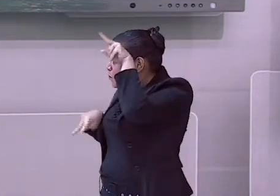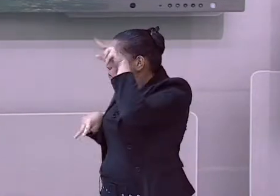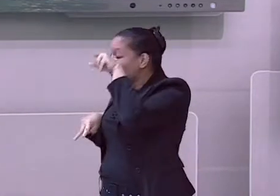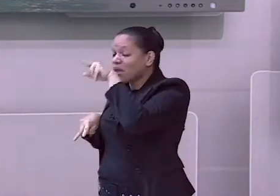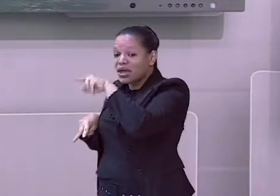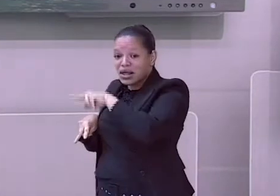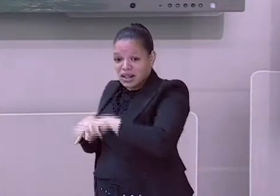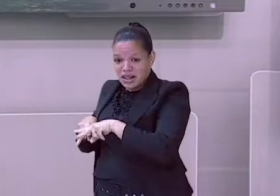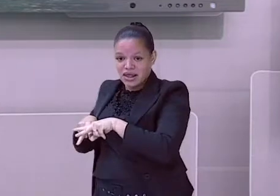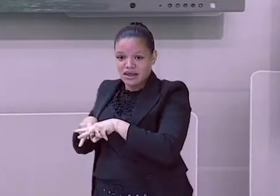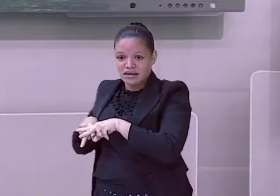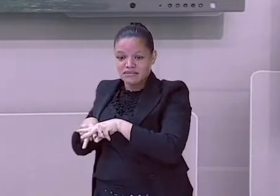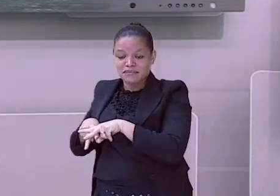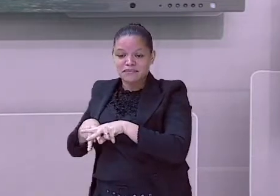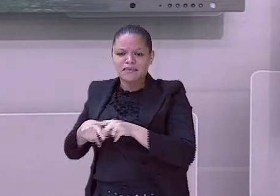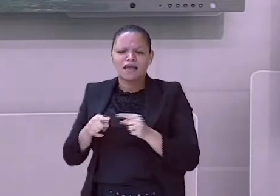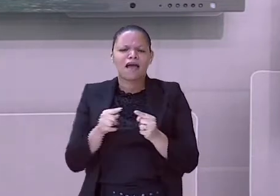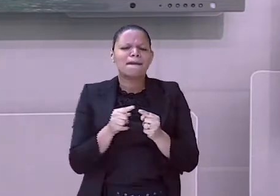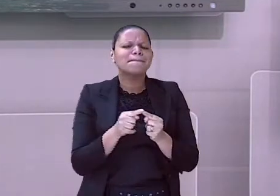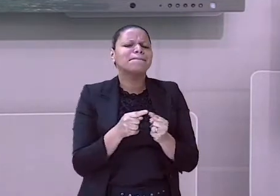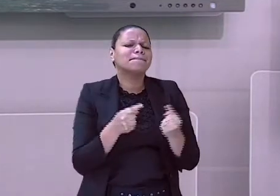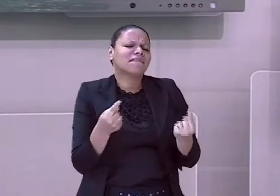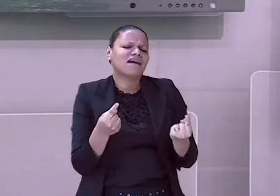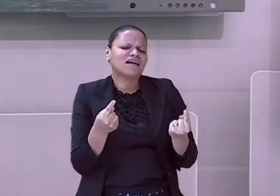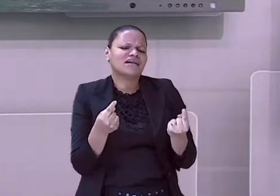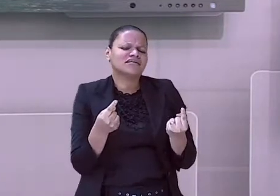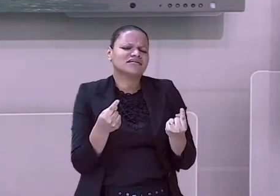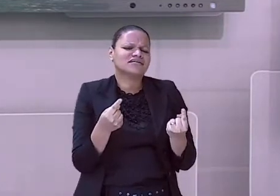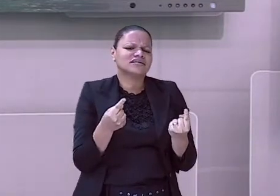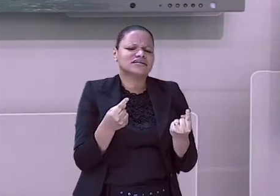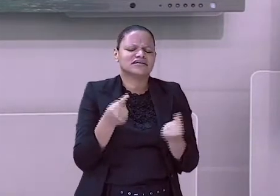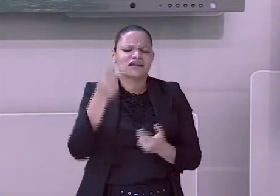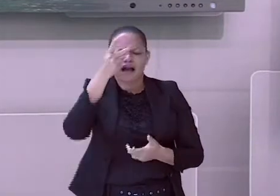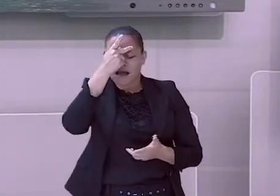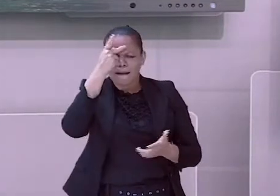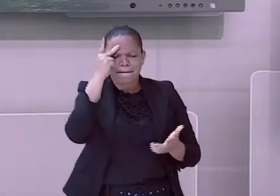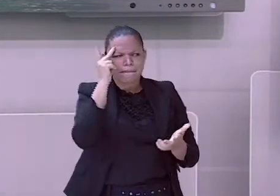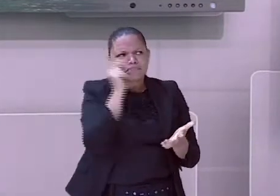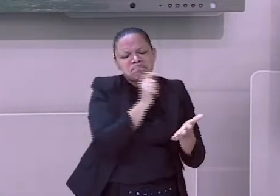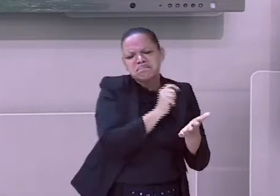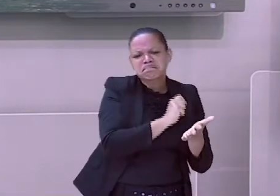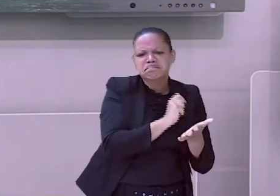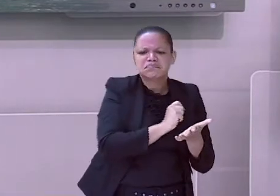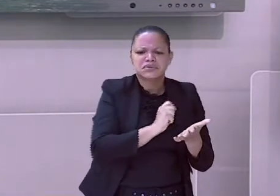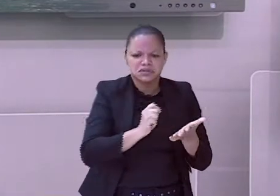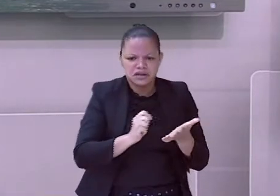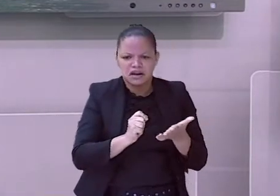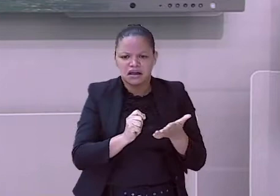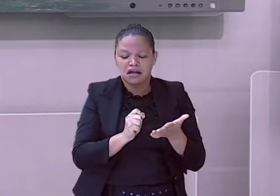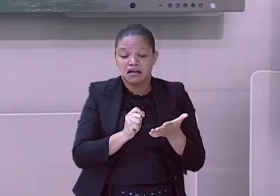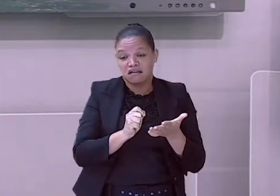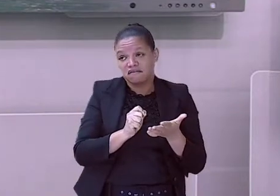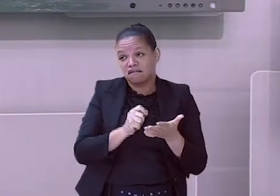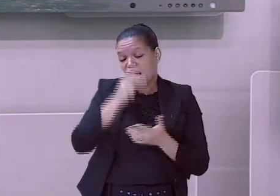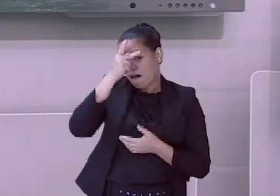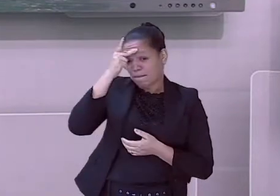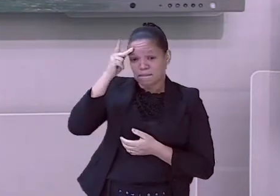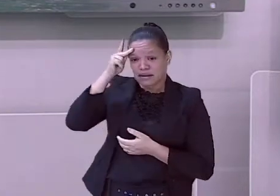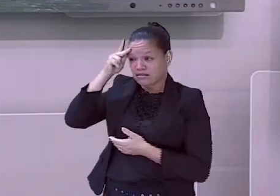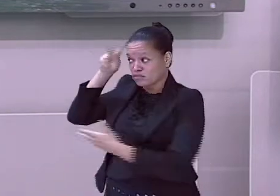o escritor e o leitor, nós temos o quê? No meio aí, entre